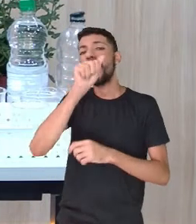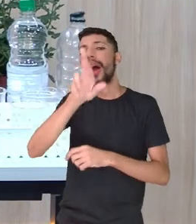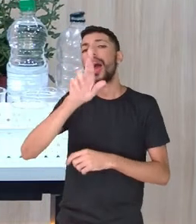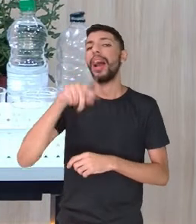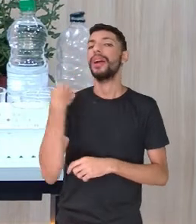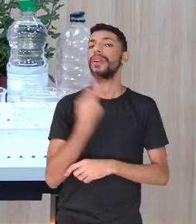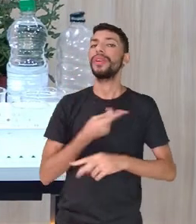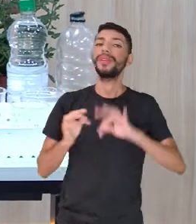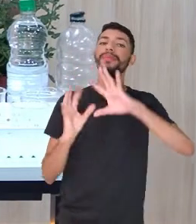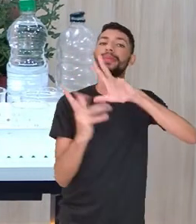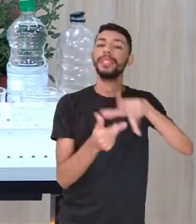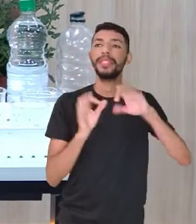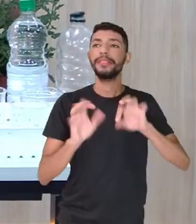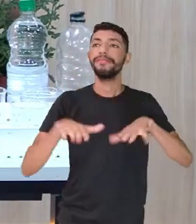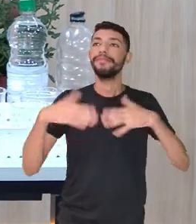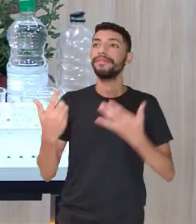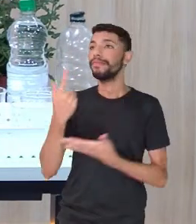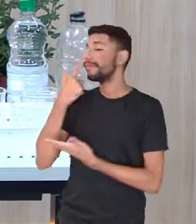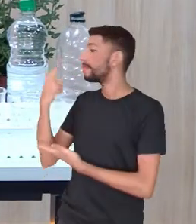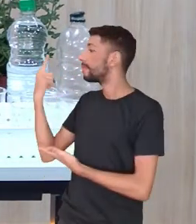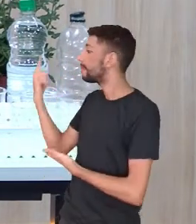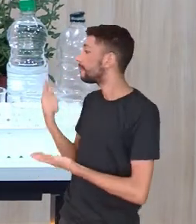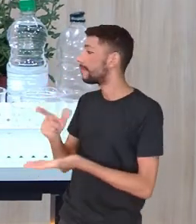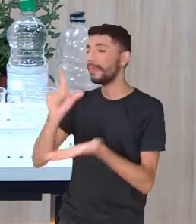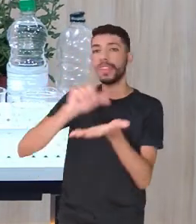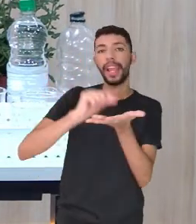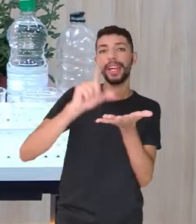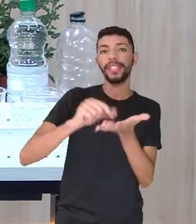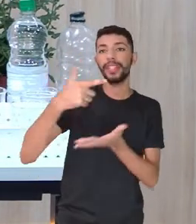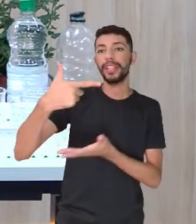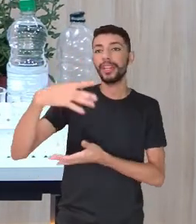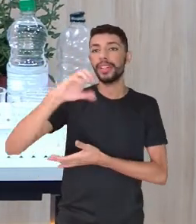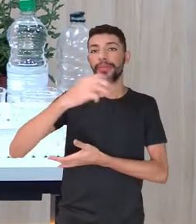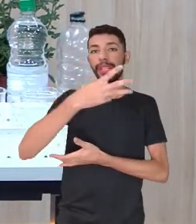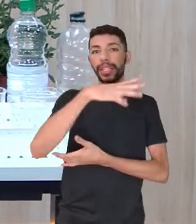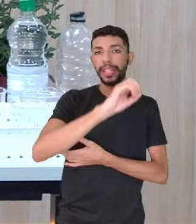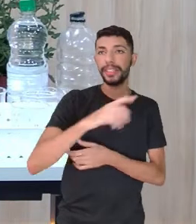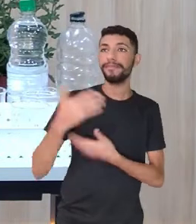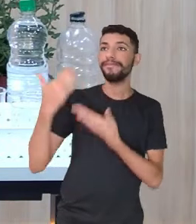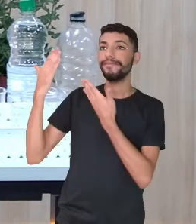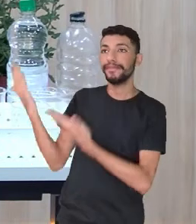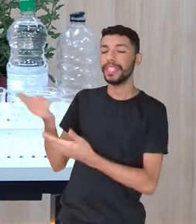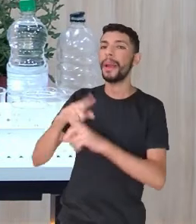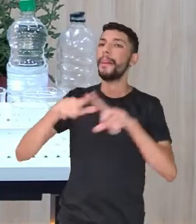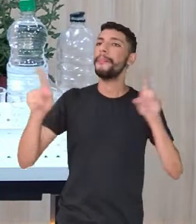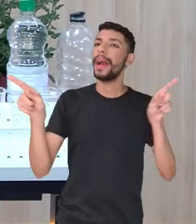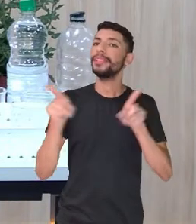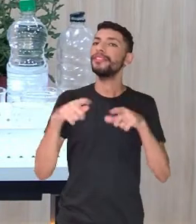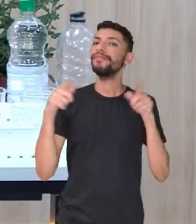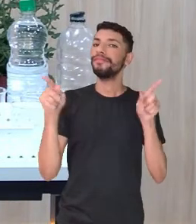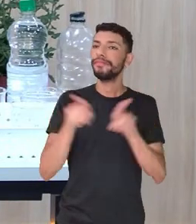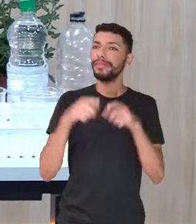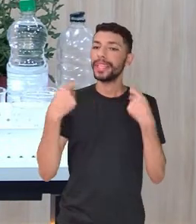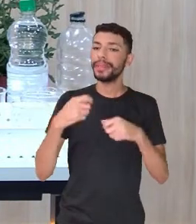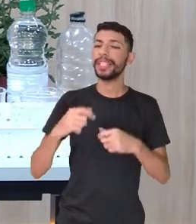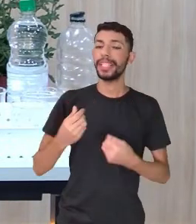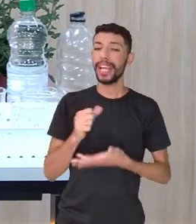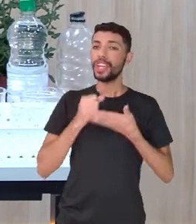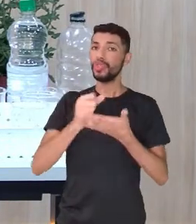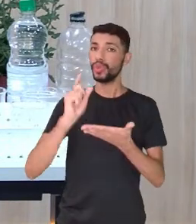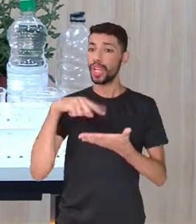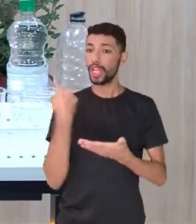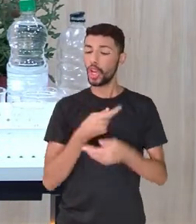Então, a Agenda 2030, ela está aí, mas ela precisa de ajuda e nós precisamos nos unir